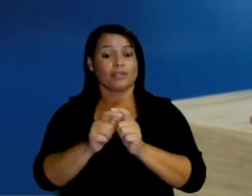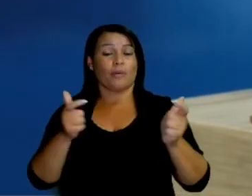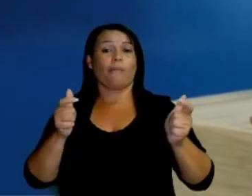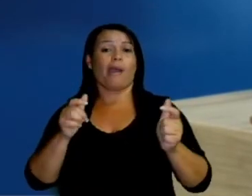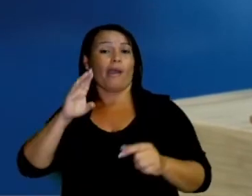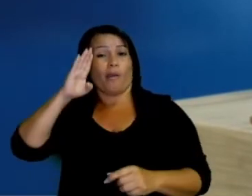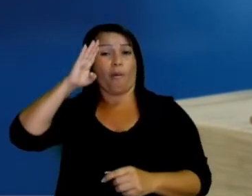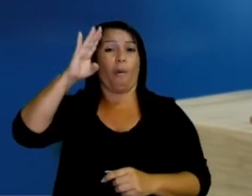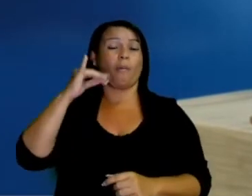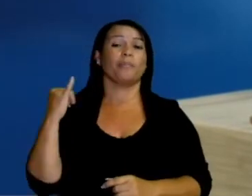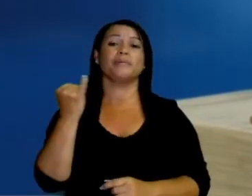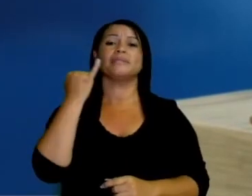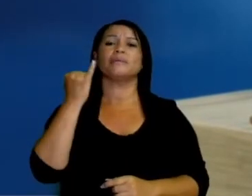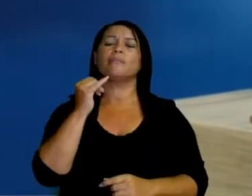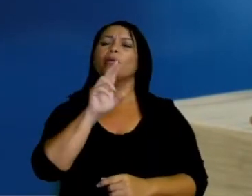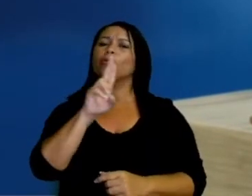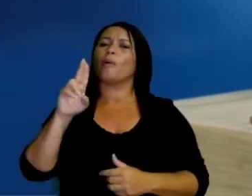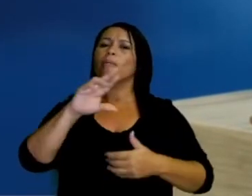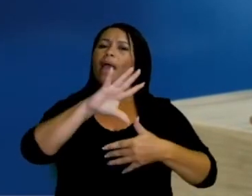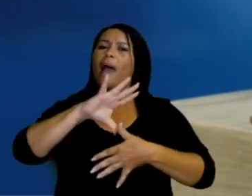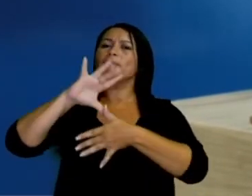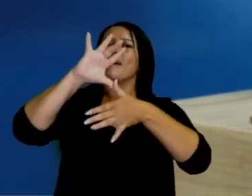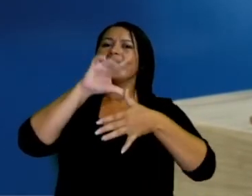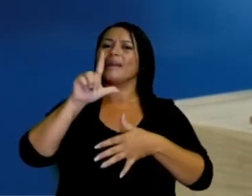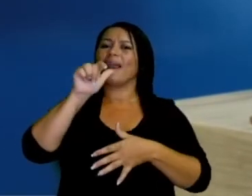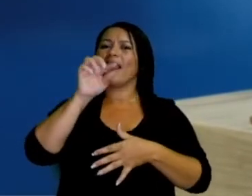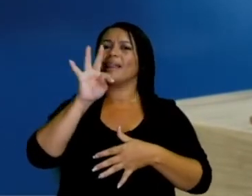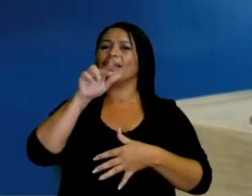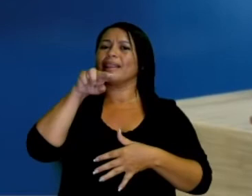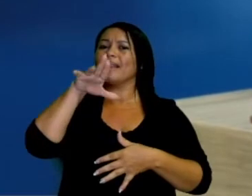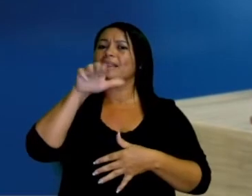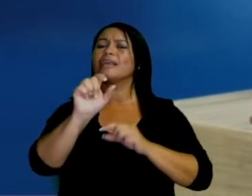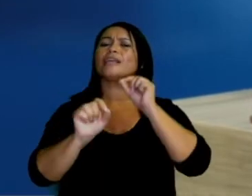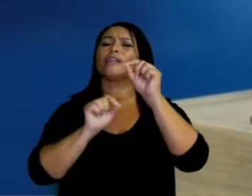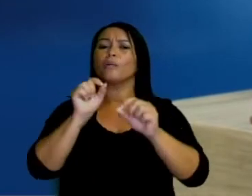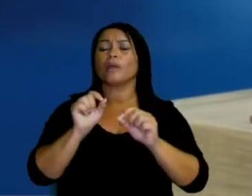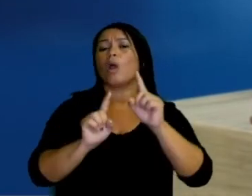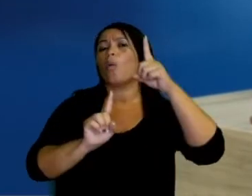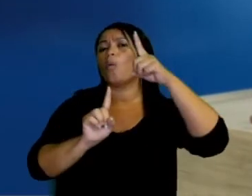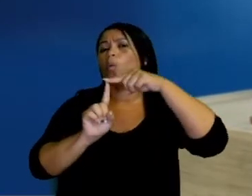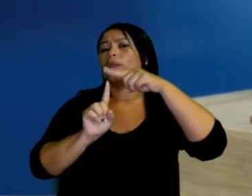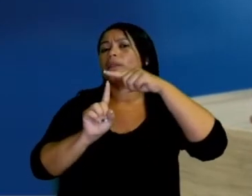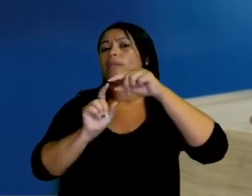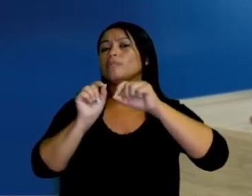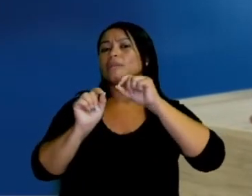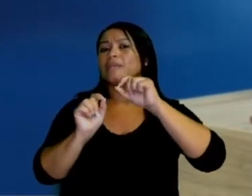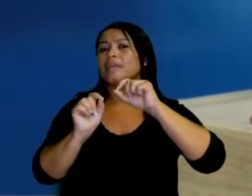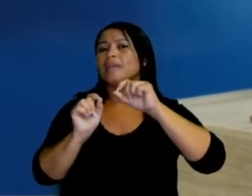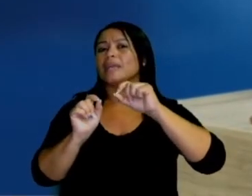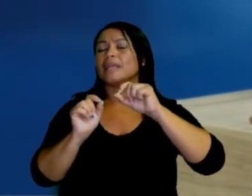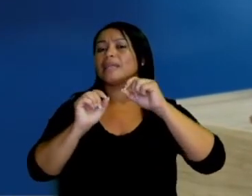destaque para dizer que essa região é chamada de América Latina é exatamente o fato do tipo de colonização que foi implantado,